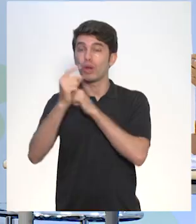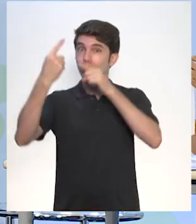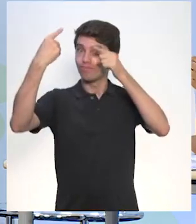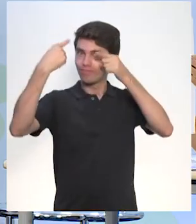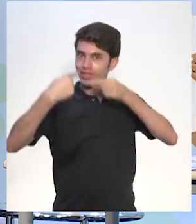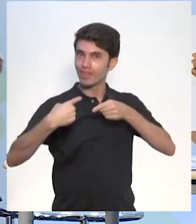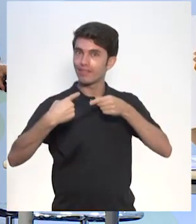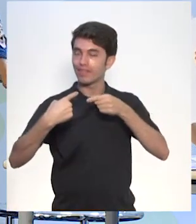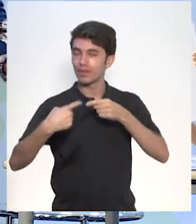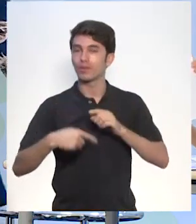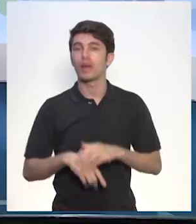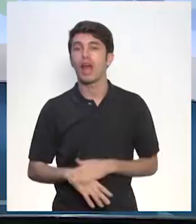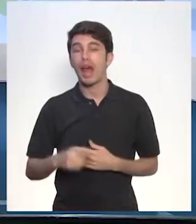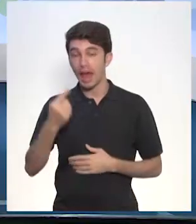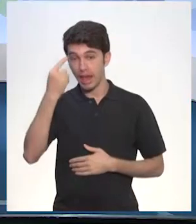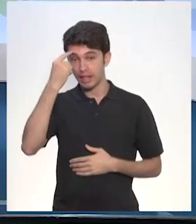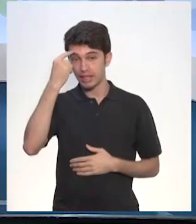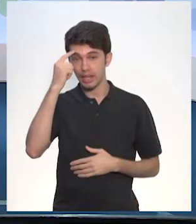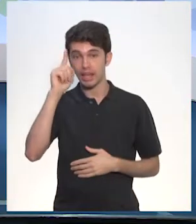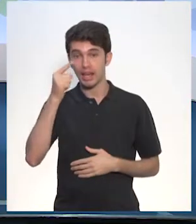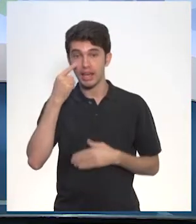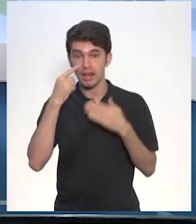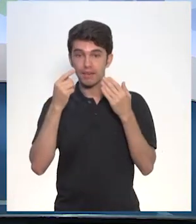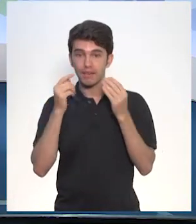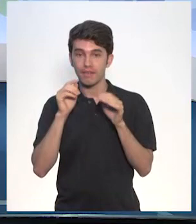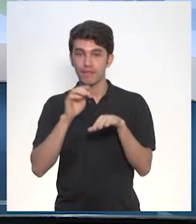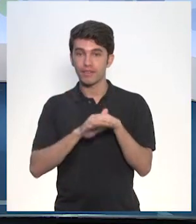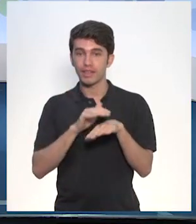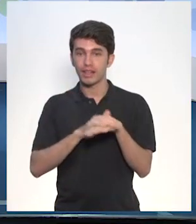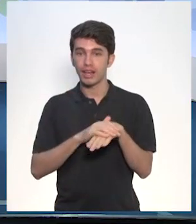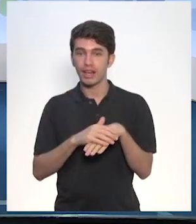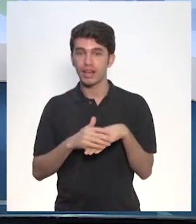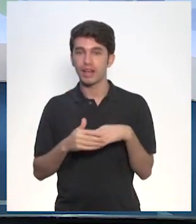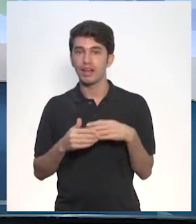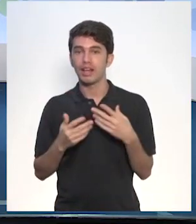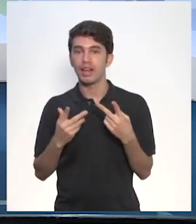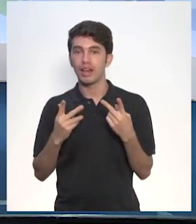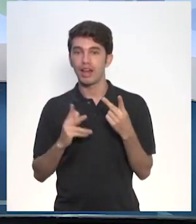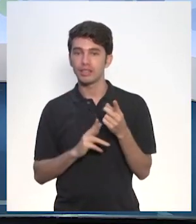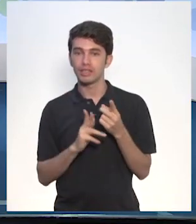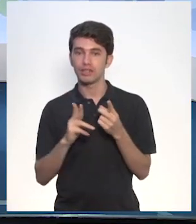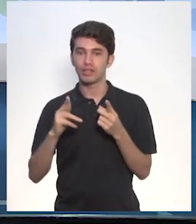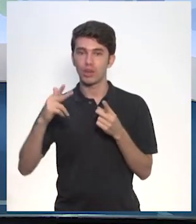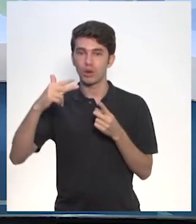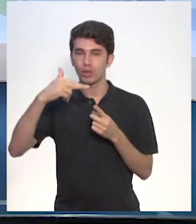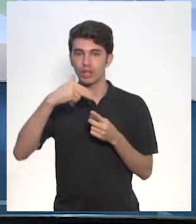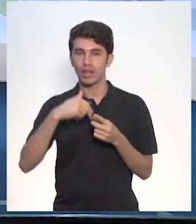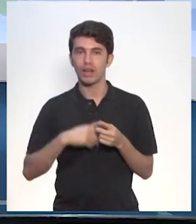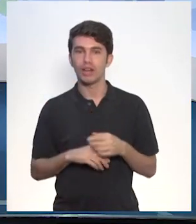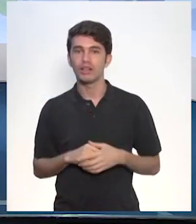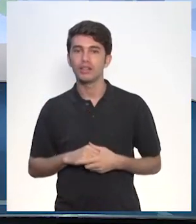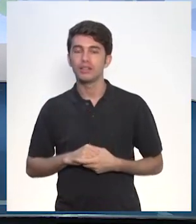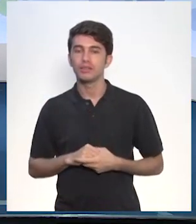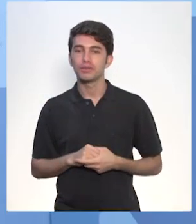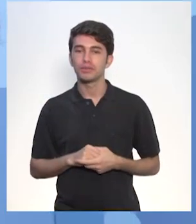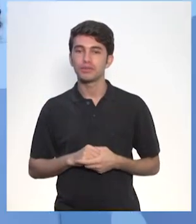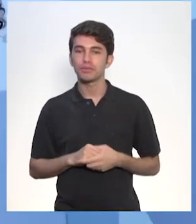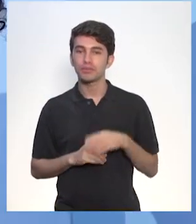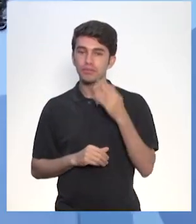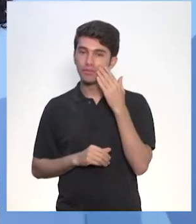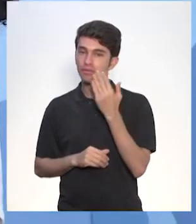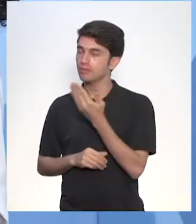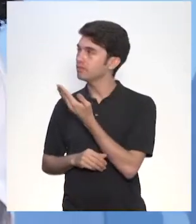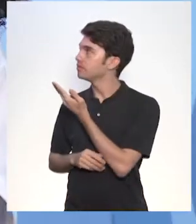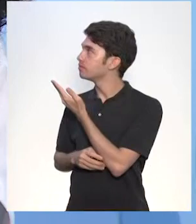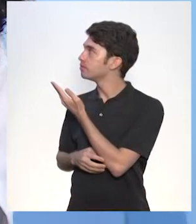A ideia é ficar dessa forma aqui, ó, vocês irão recortar. Eu vou pedir para a Duda ir mostrando, até para a